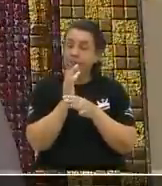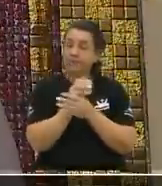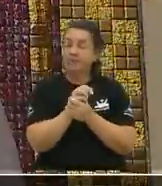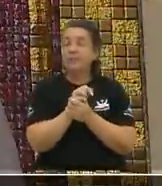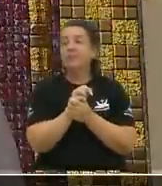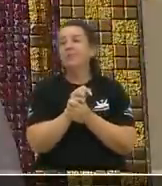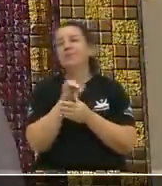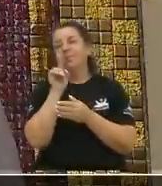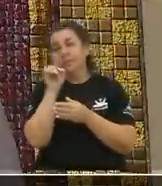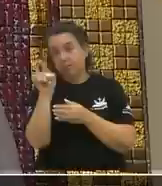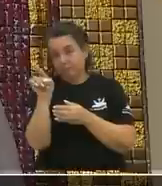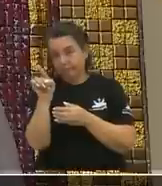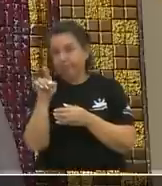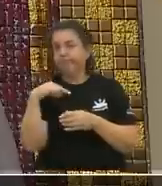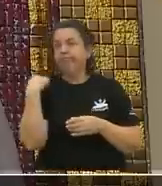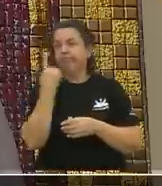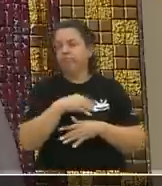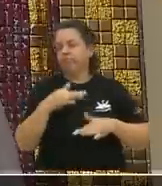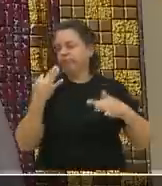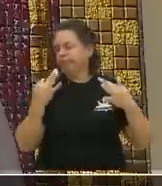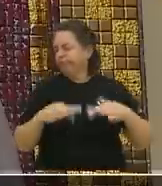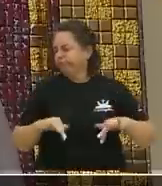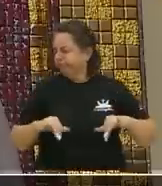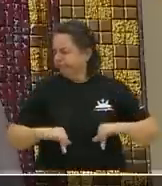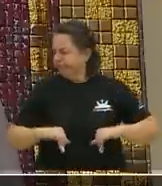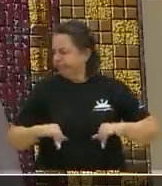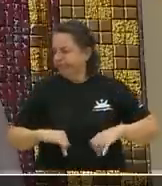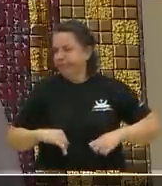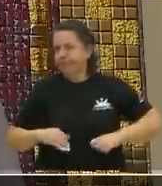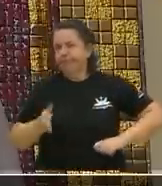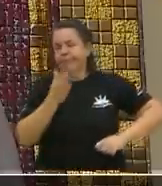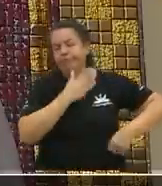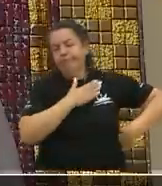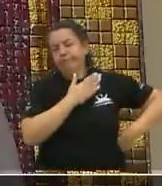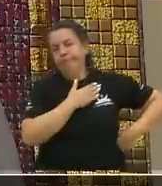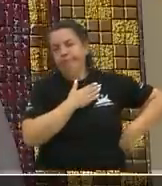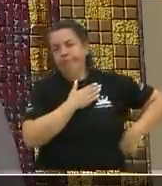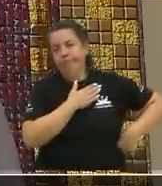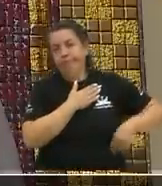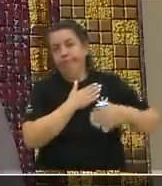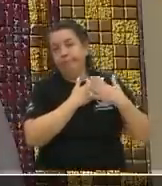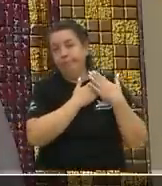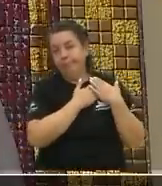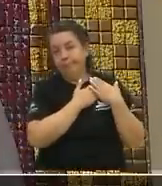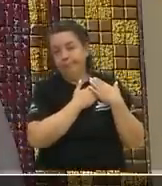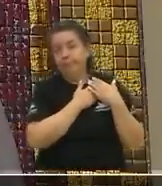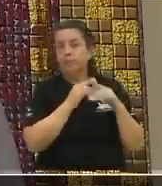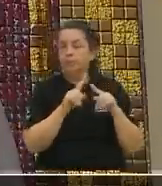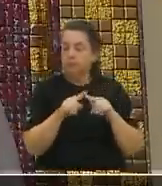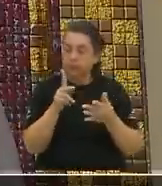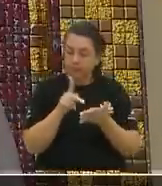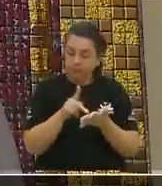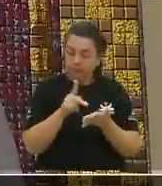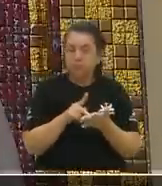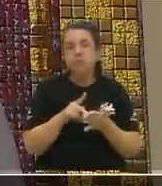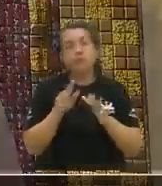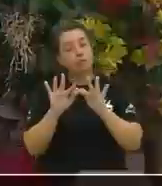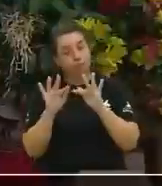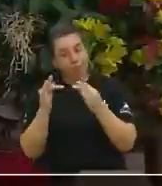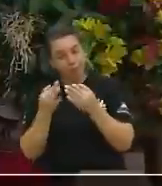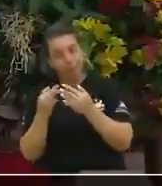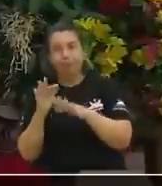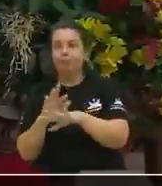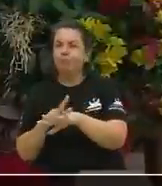Ele que carregou nossas dores. Mas, meus irmãos, é verdade que a família está doente,